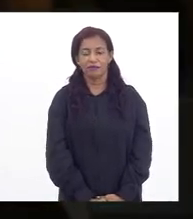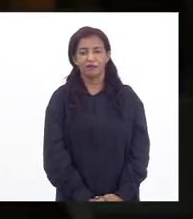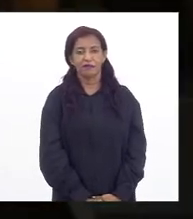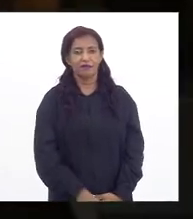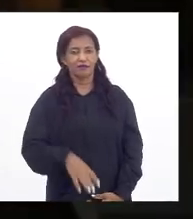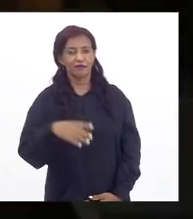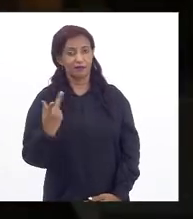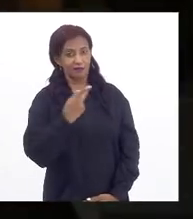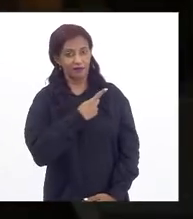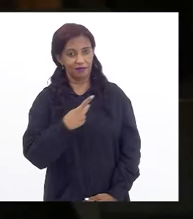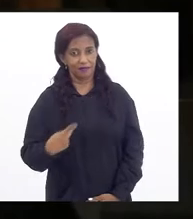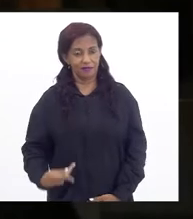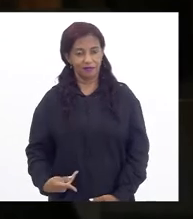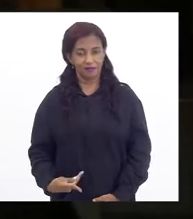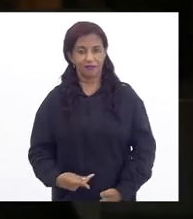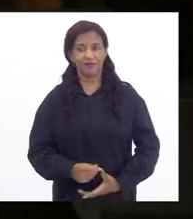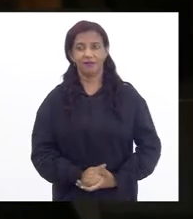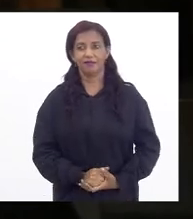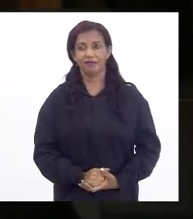Senhora presidente,